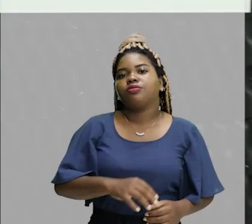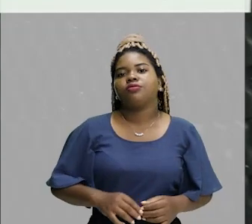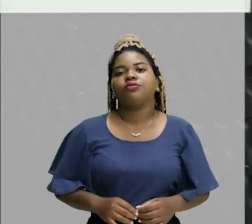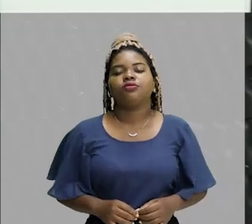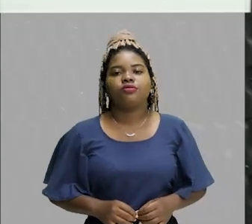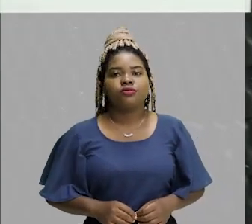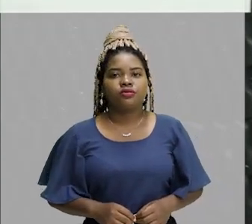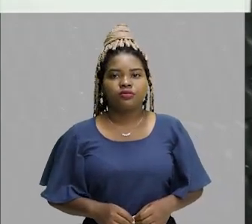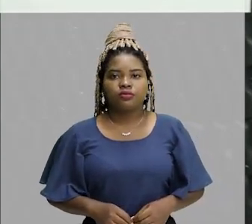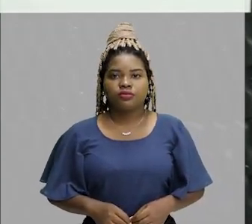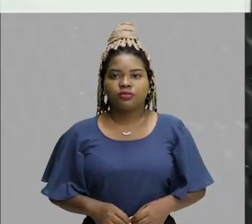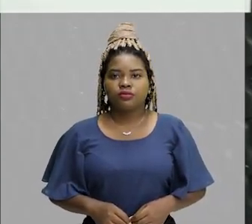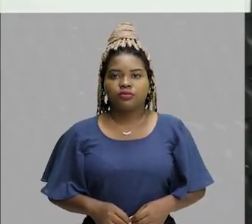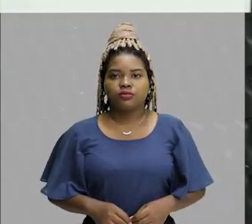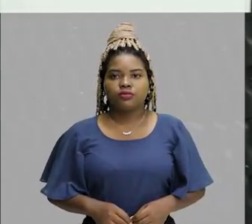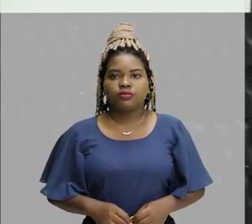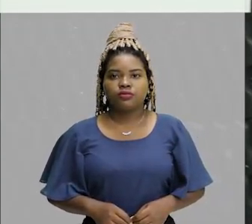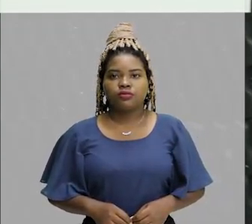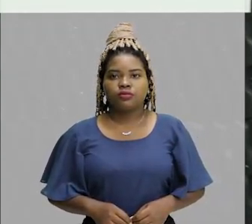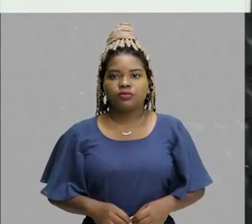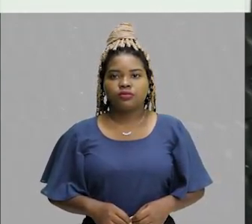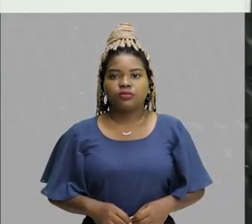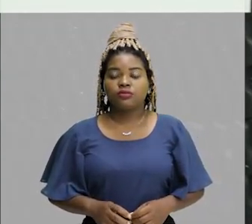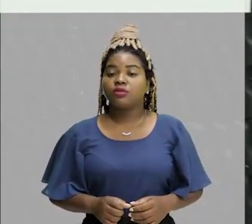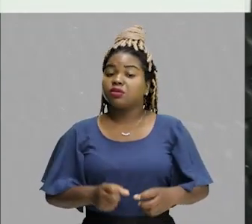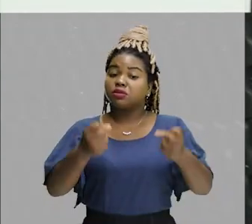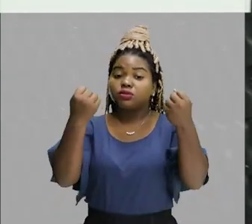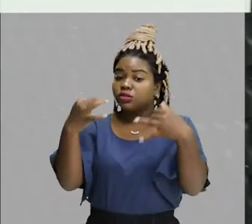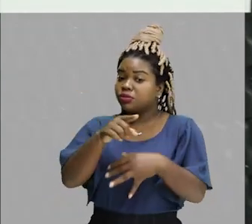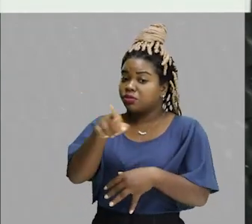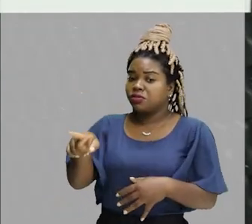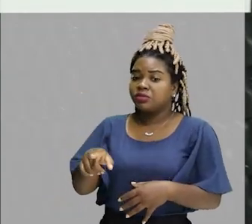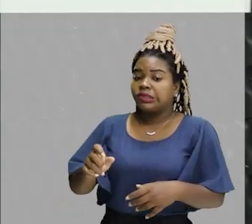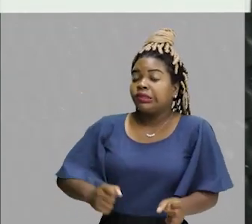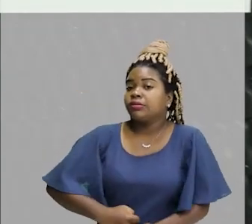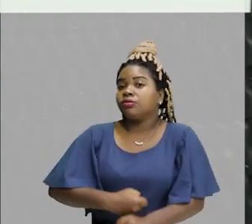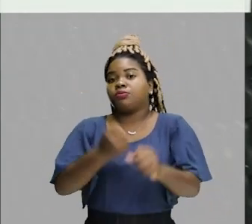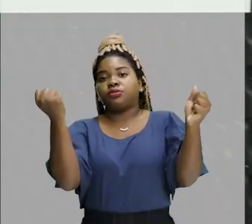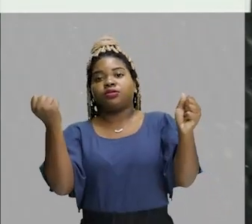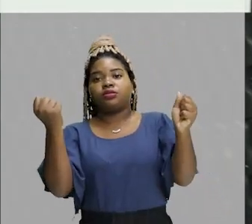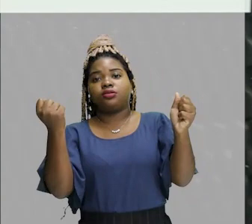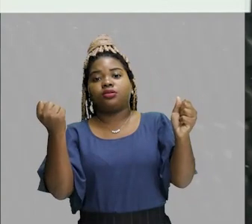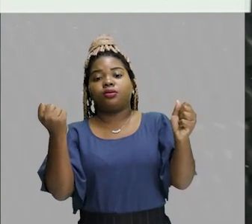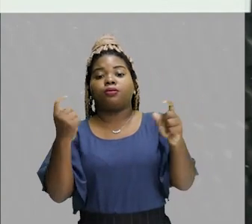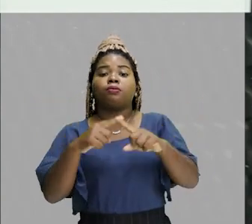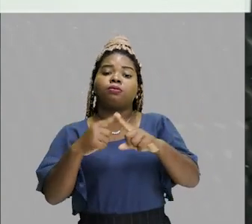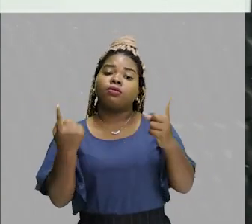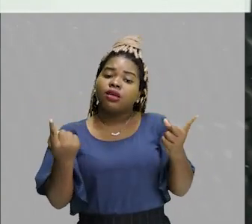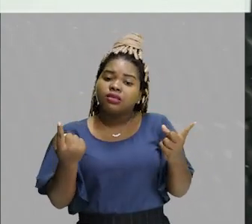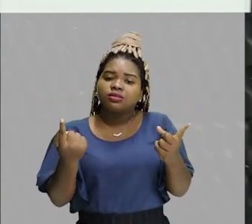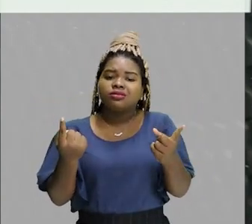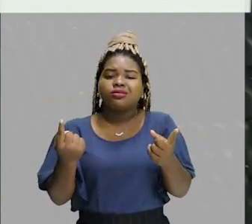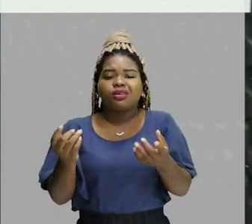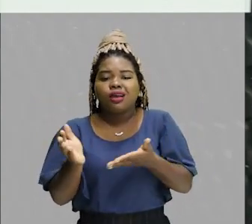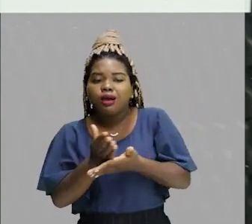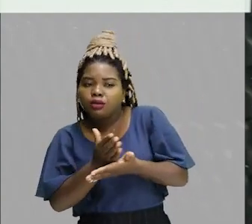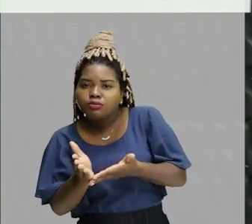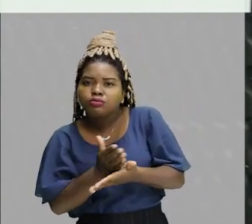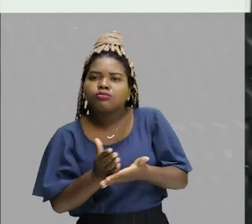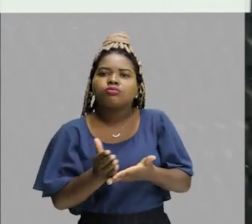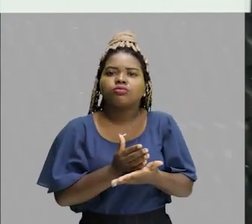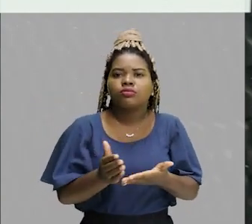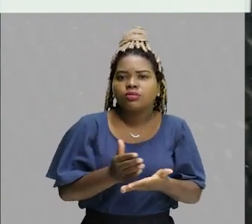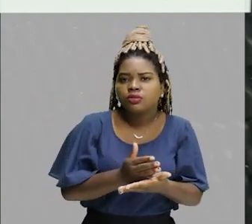novíssimo, ok? Então, olha só, eu não estou dizendo que é impossível, mas é pouco provável que dentro da dedução